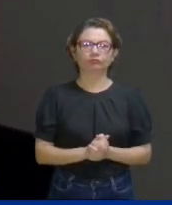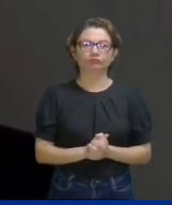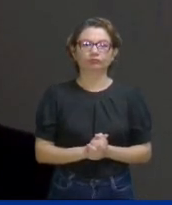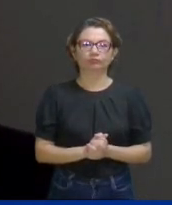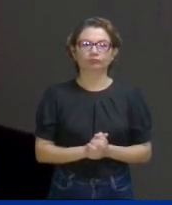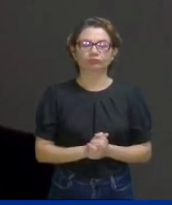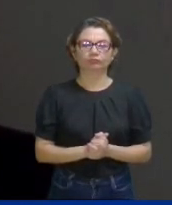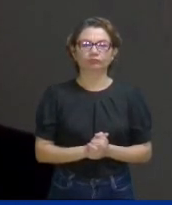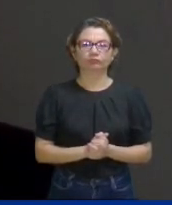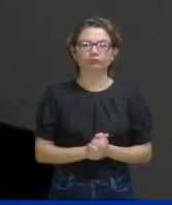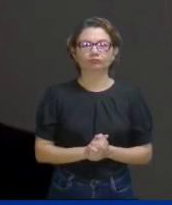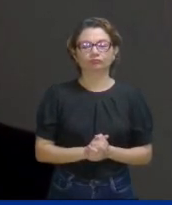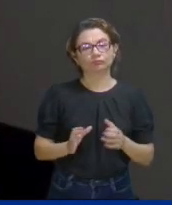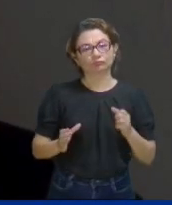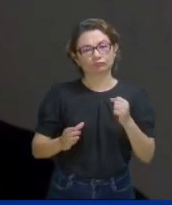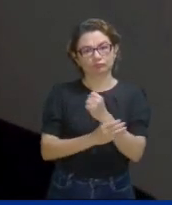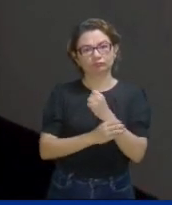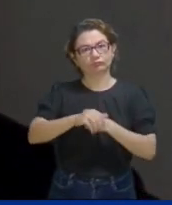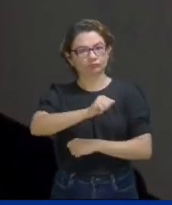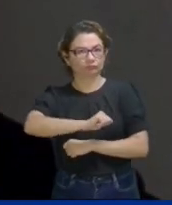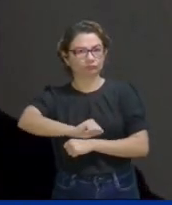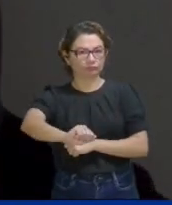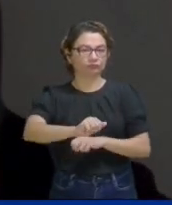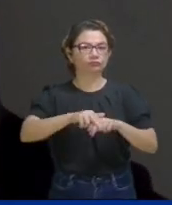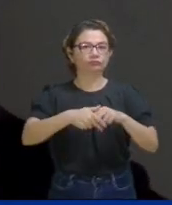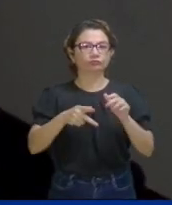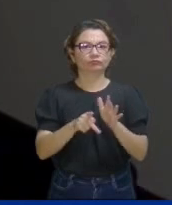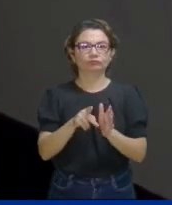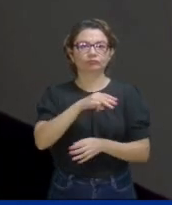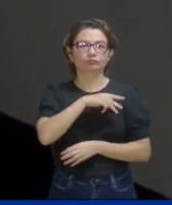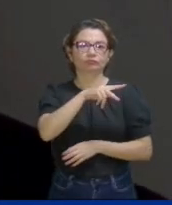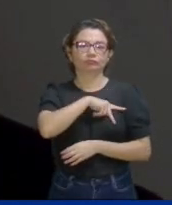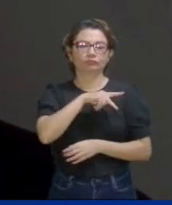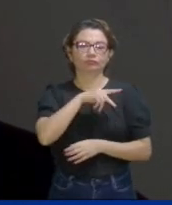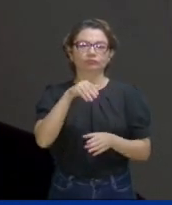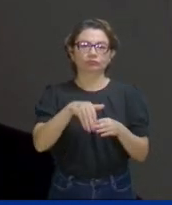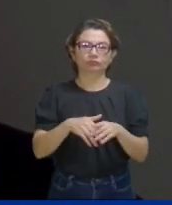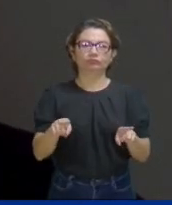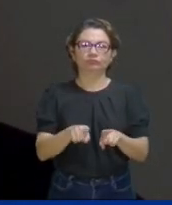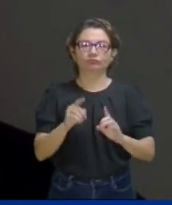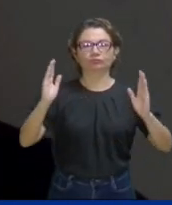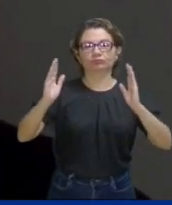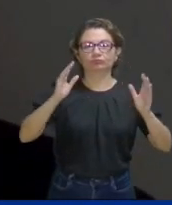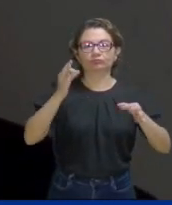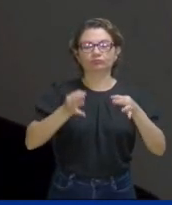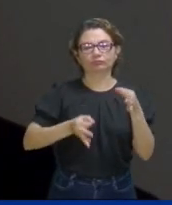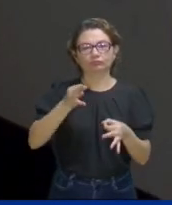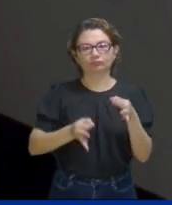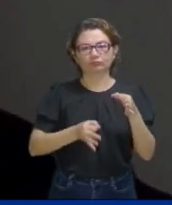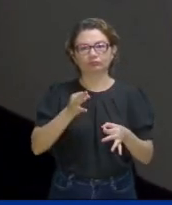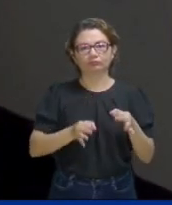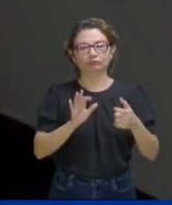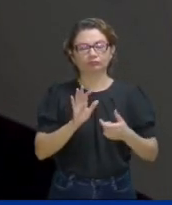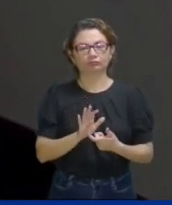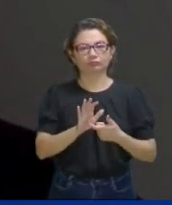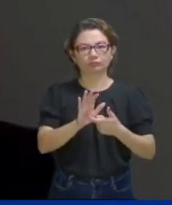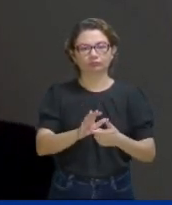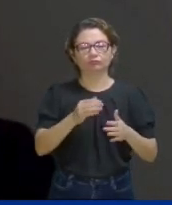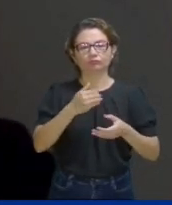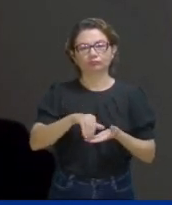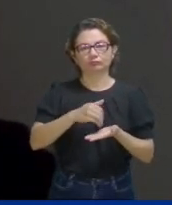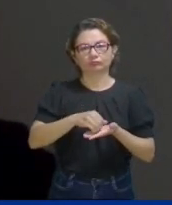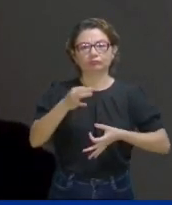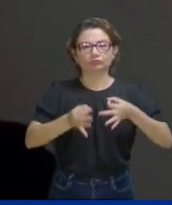que assegure a ampla defesa a ser promovido pelo Ministério Público Eleitoral. Após o trânsito ter julgado, as peças da Secretaria Judiciária,